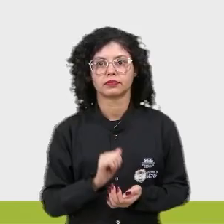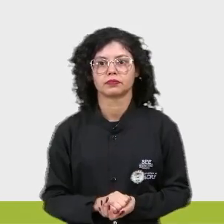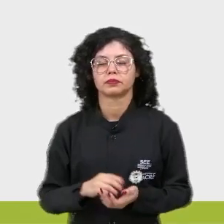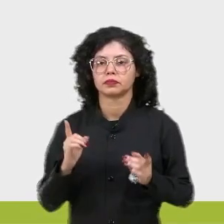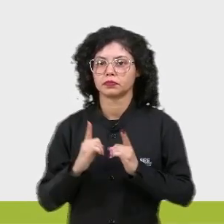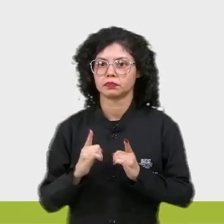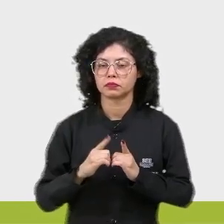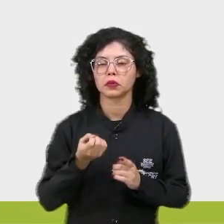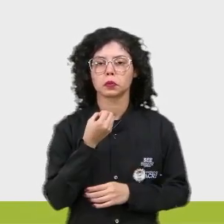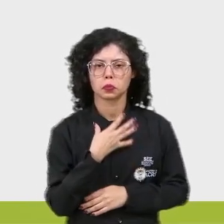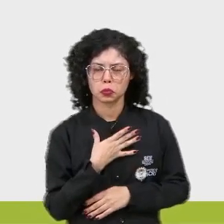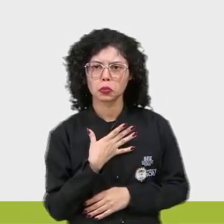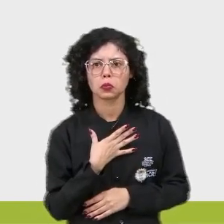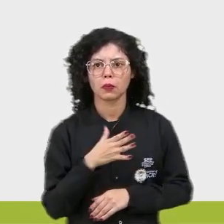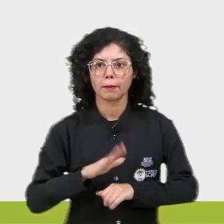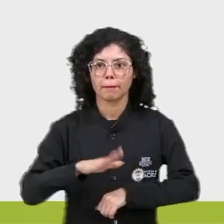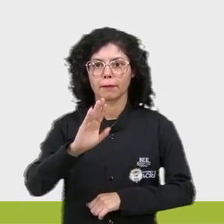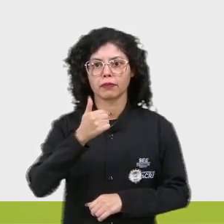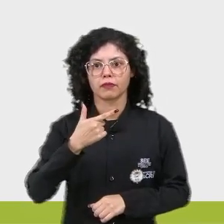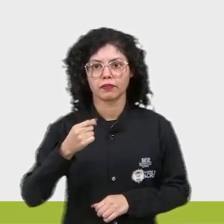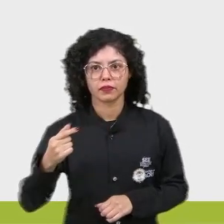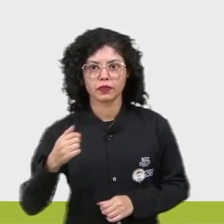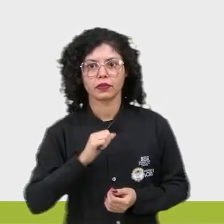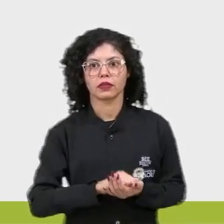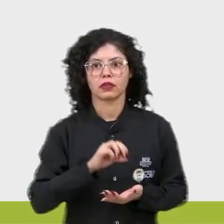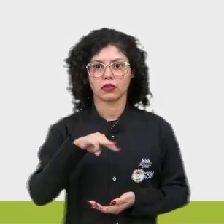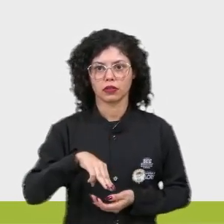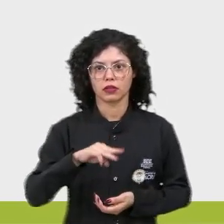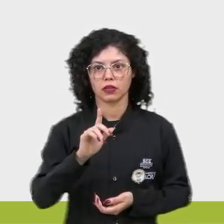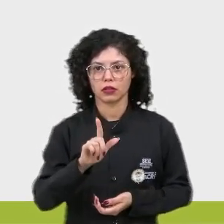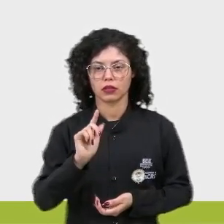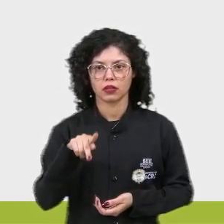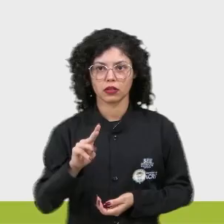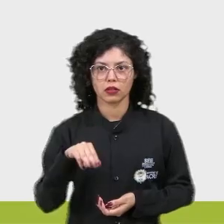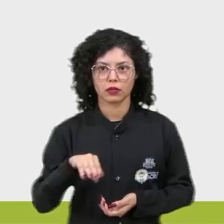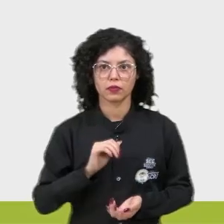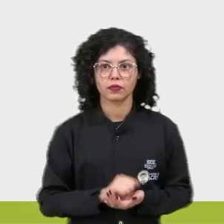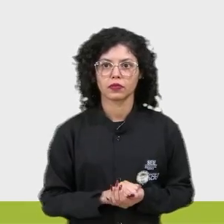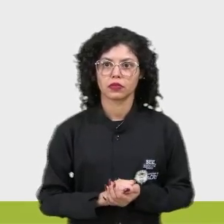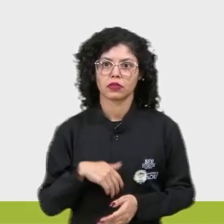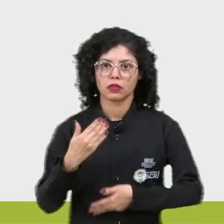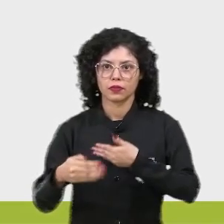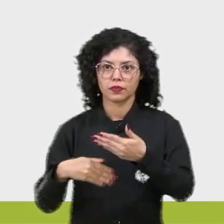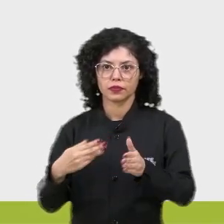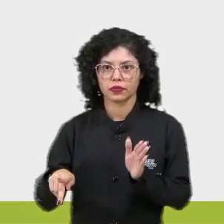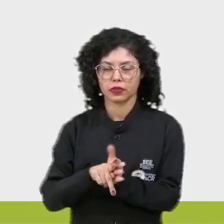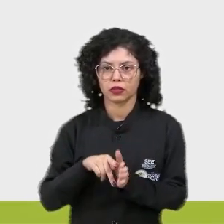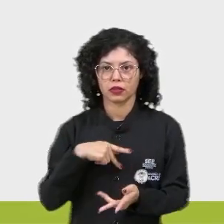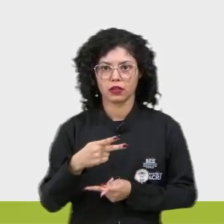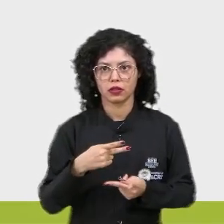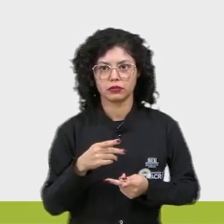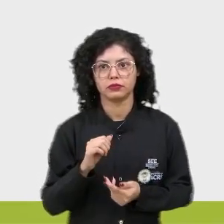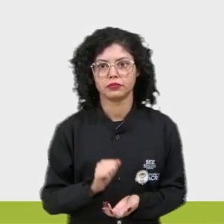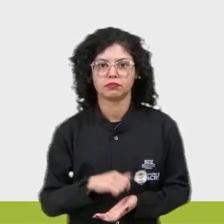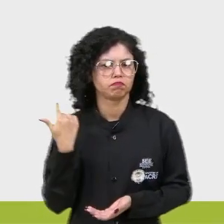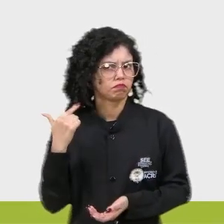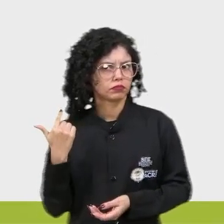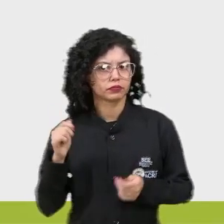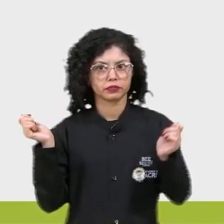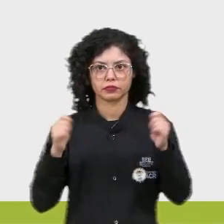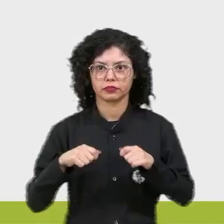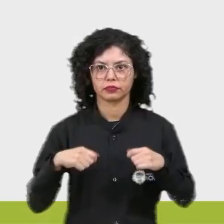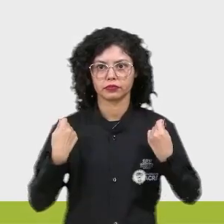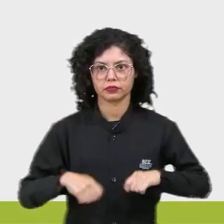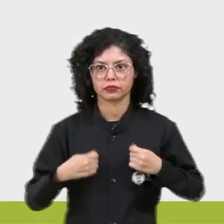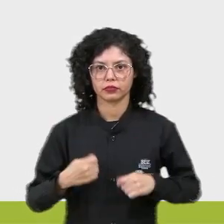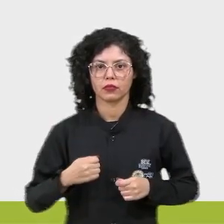de ferrovias, possui mais de 200 mil quilômetros e, com exceção dos projetos em andamento, não há mais necessidade de construir novas